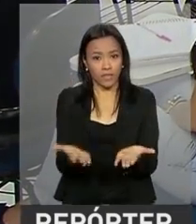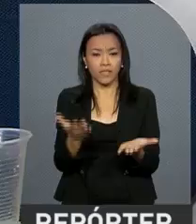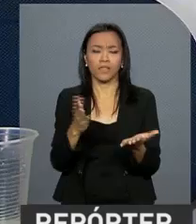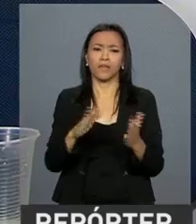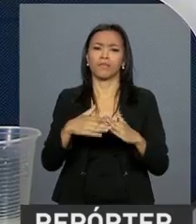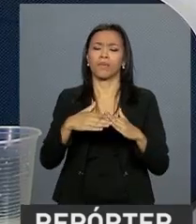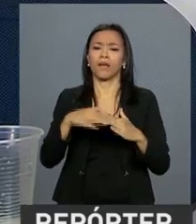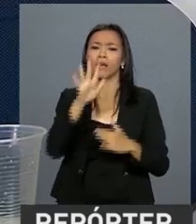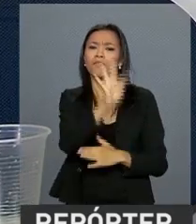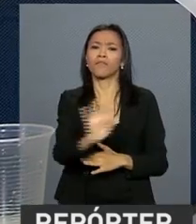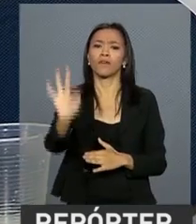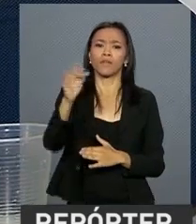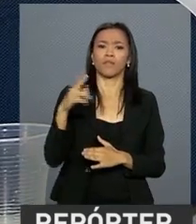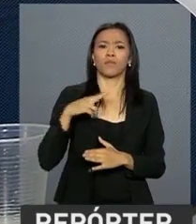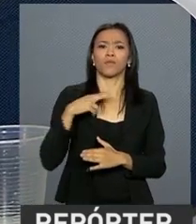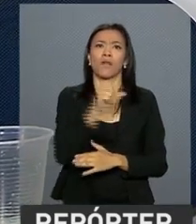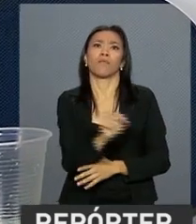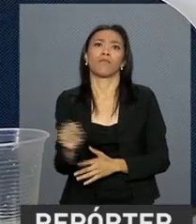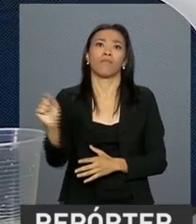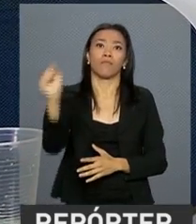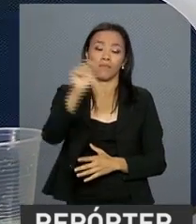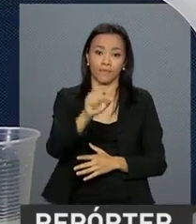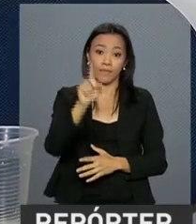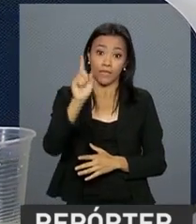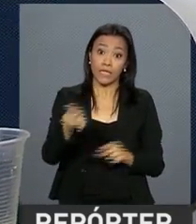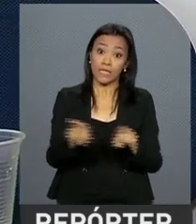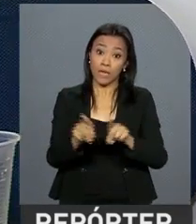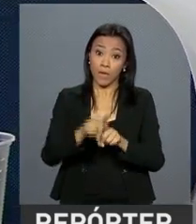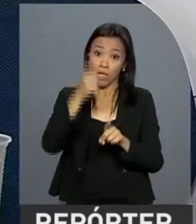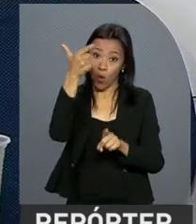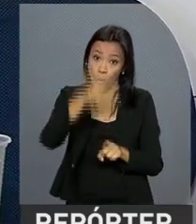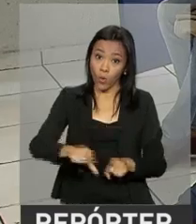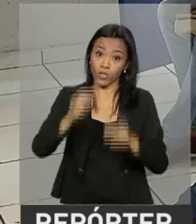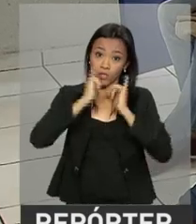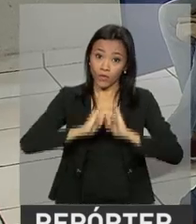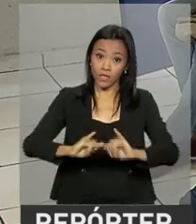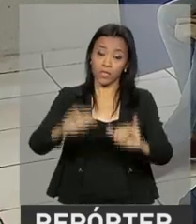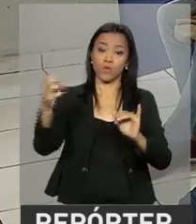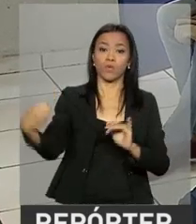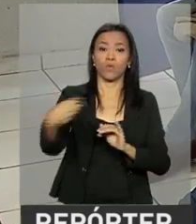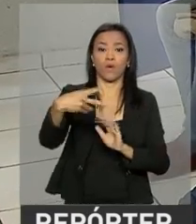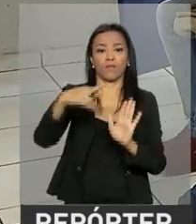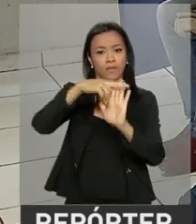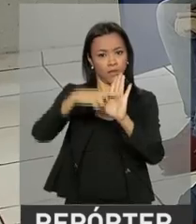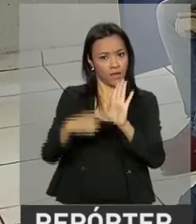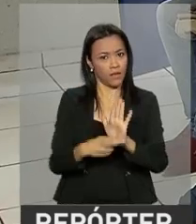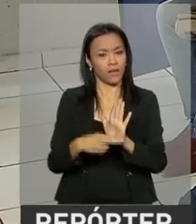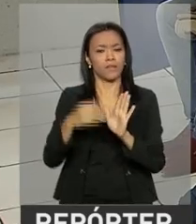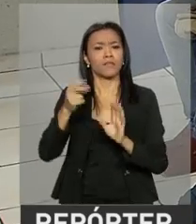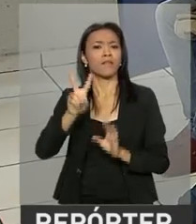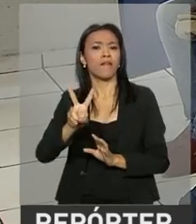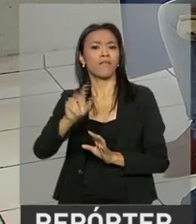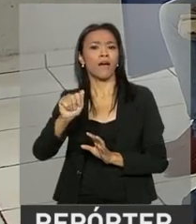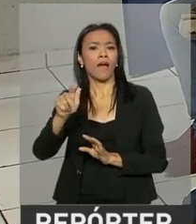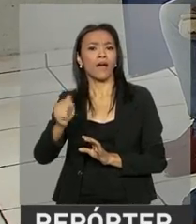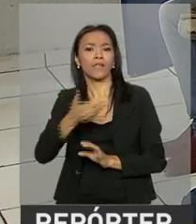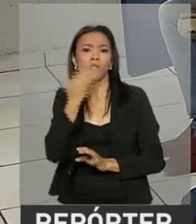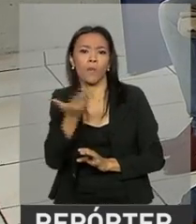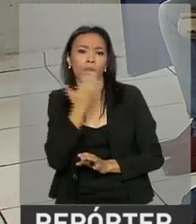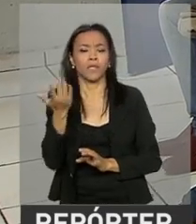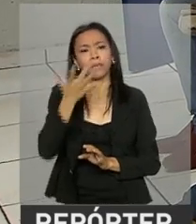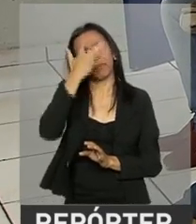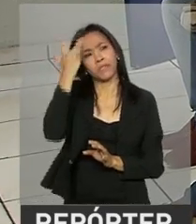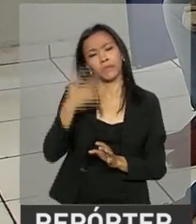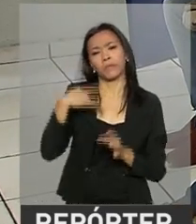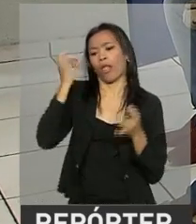instituições particulares de ensino superior. Saíram também as novas regras para a ocupação de vagas que estão sobrando por